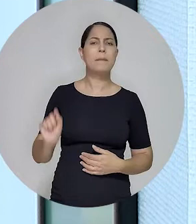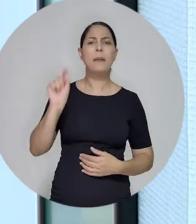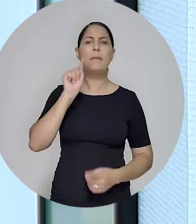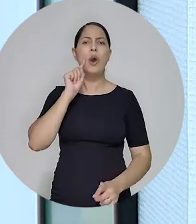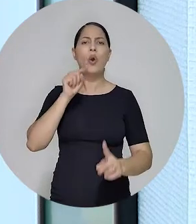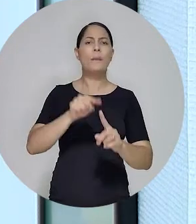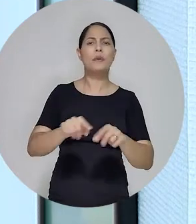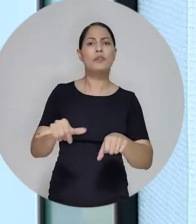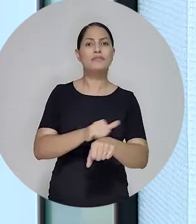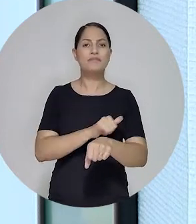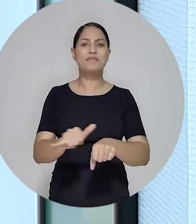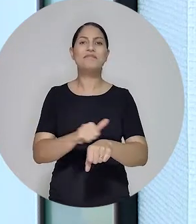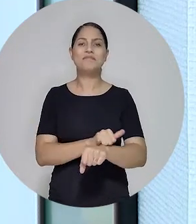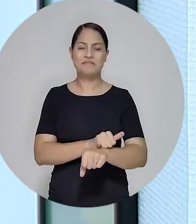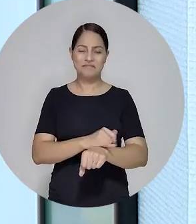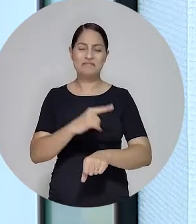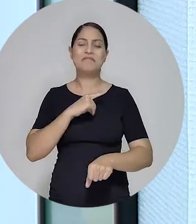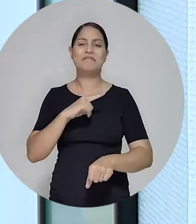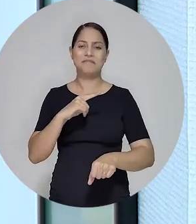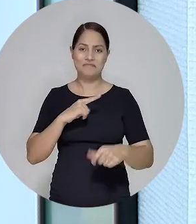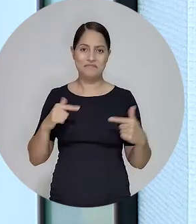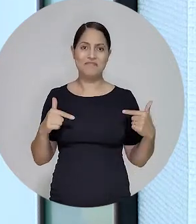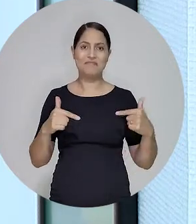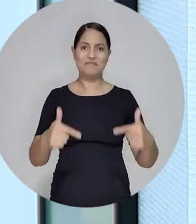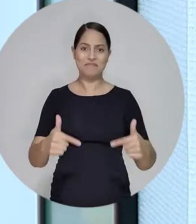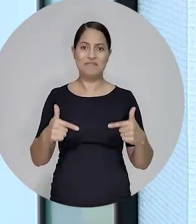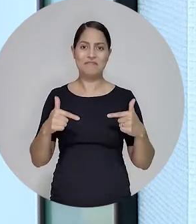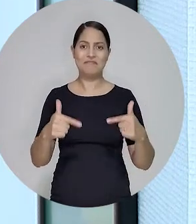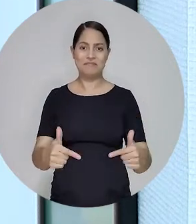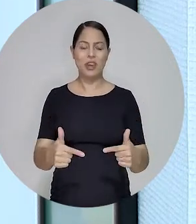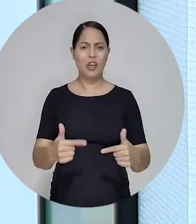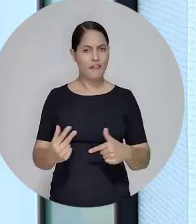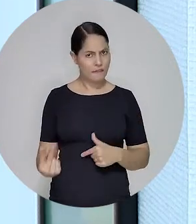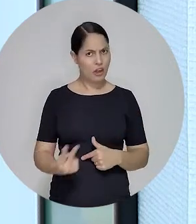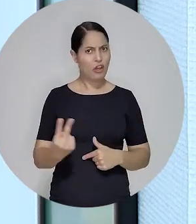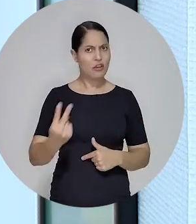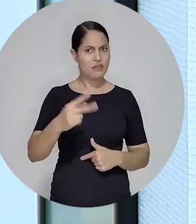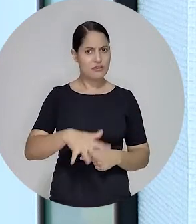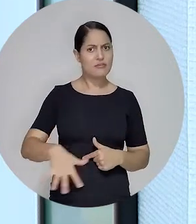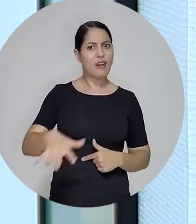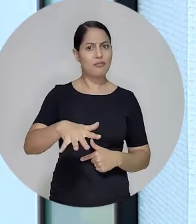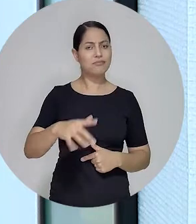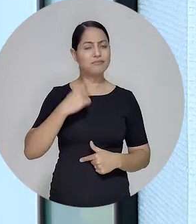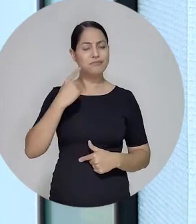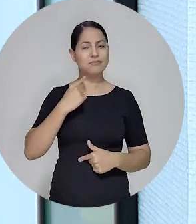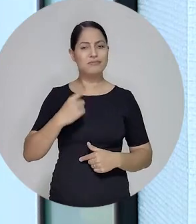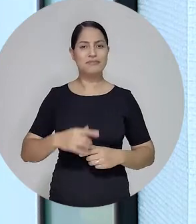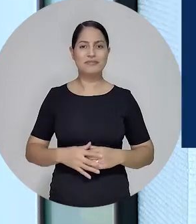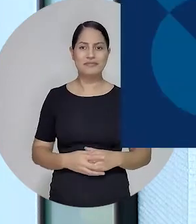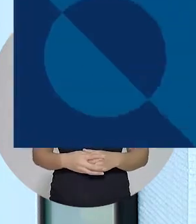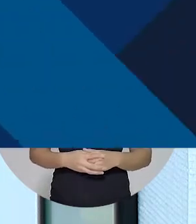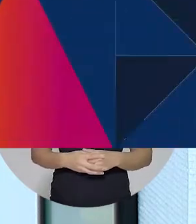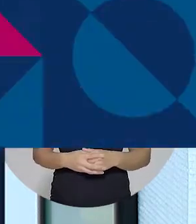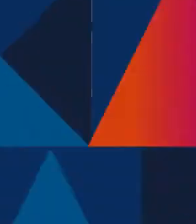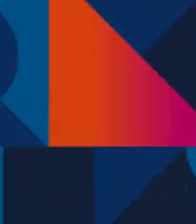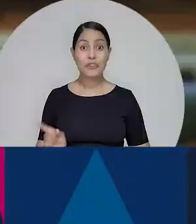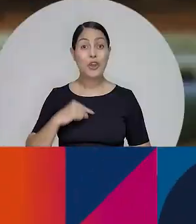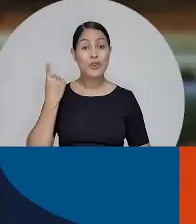clamos da advocacia, tem buscado soluções e essa é mais uma delas, com o intuito de cada vez mais valorizar a